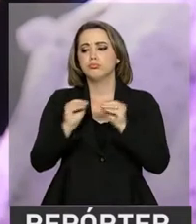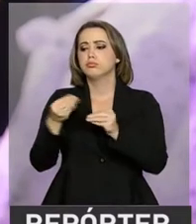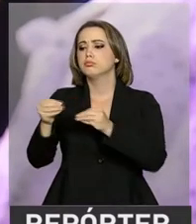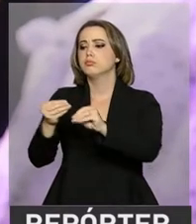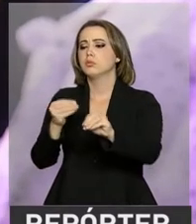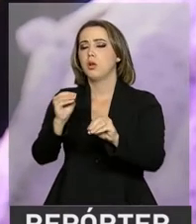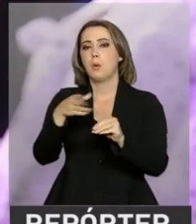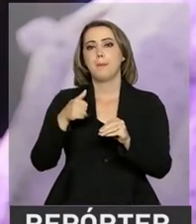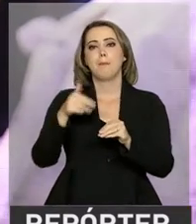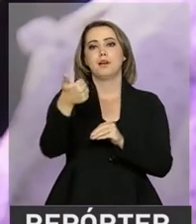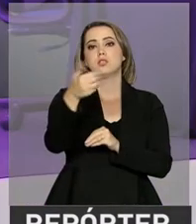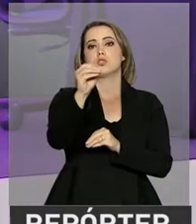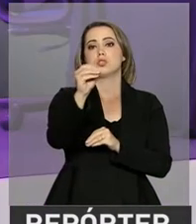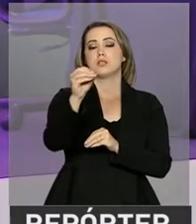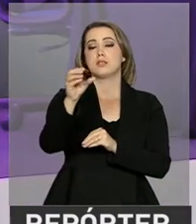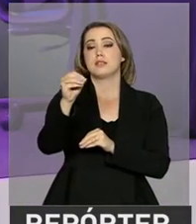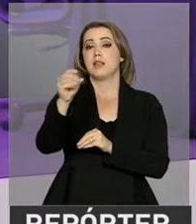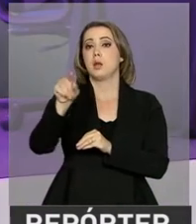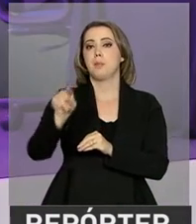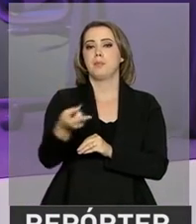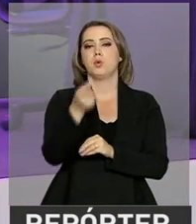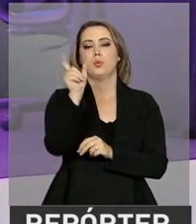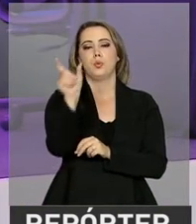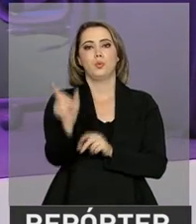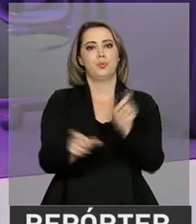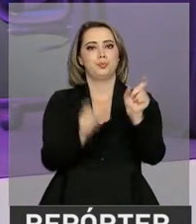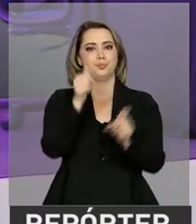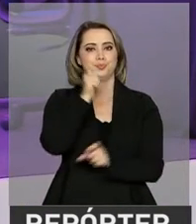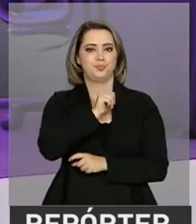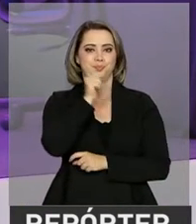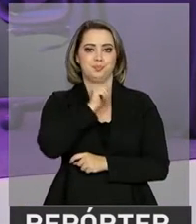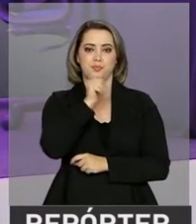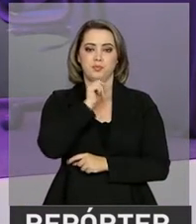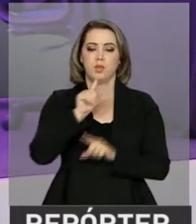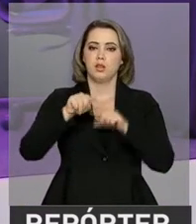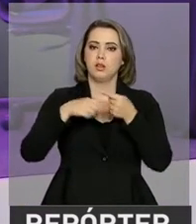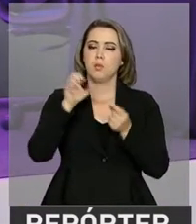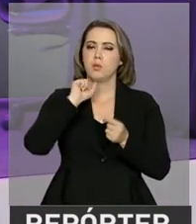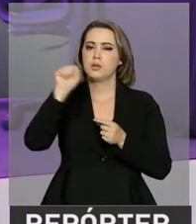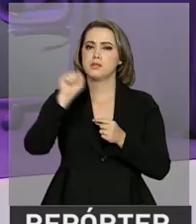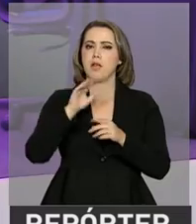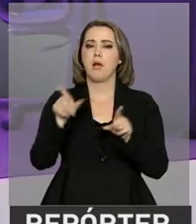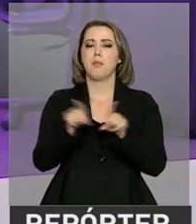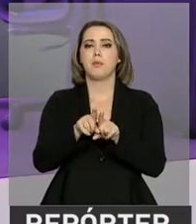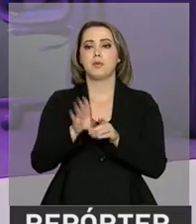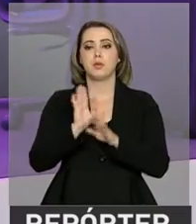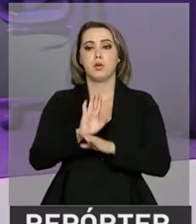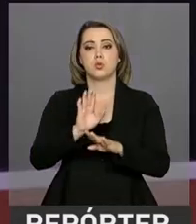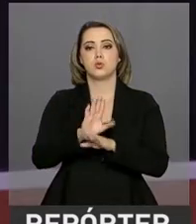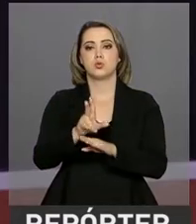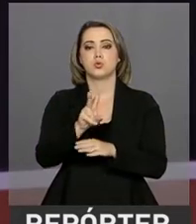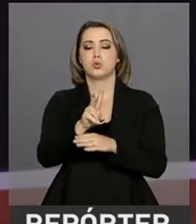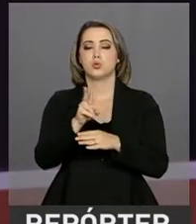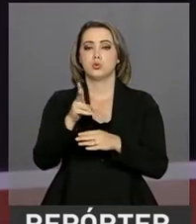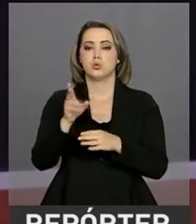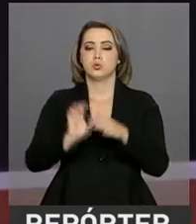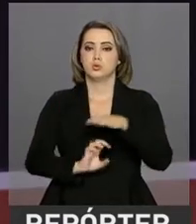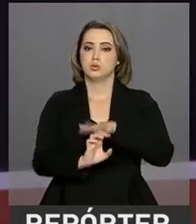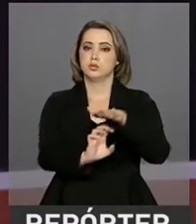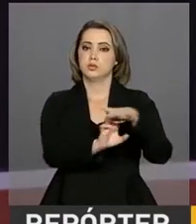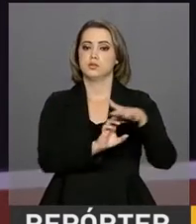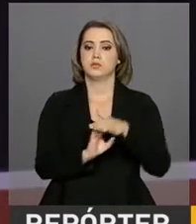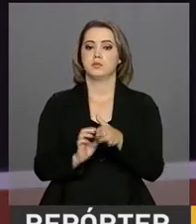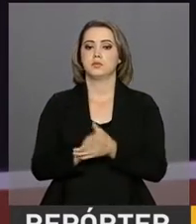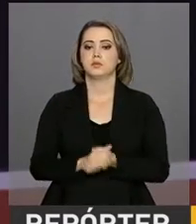100 mil mulheres também será lançado em abril o edital para apoiar o empreendedorismo identificar é